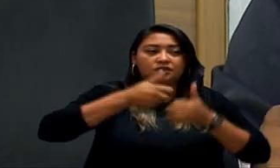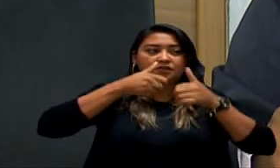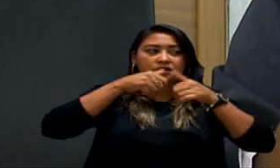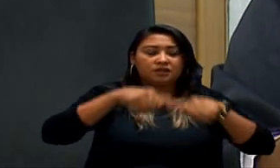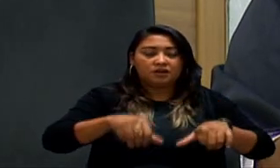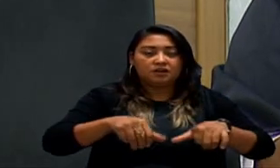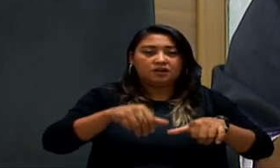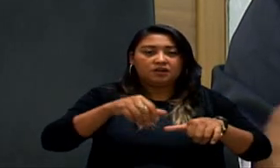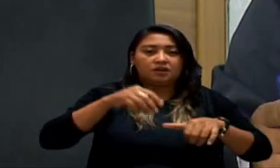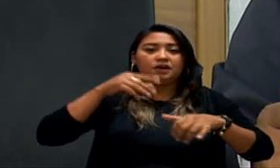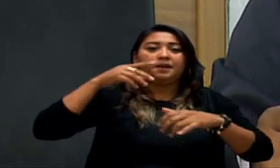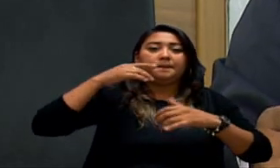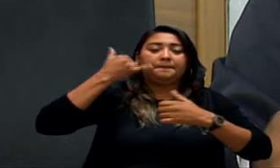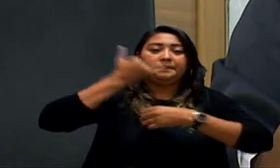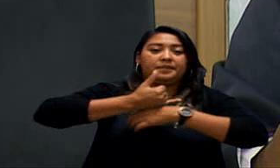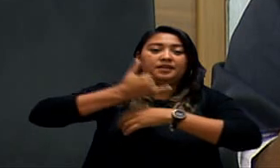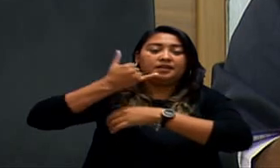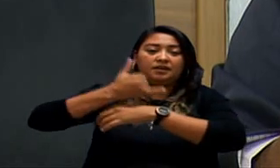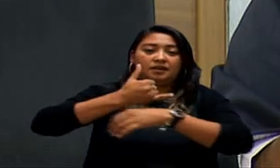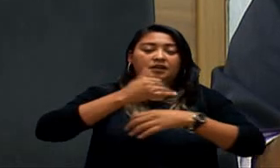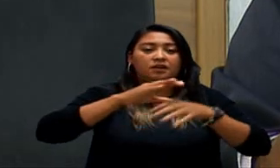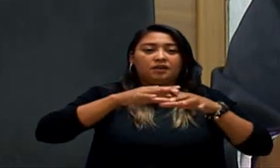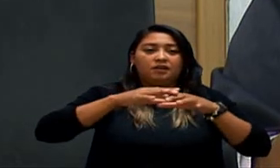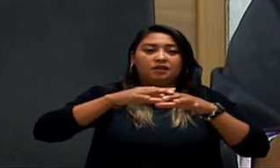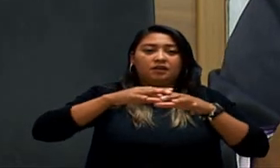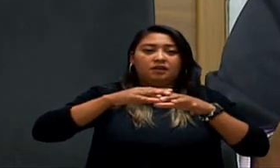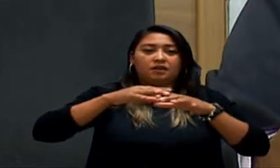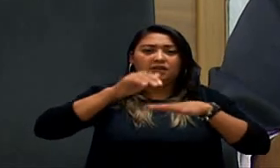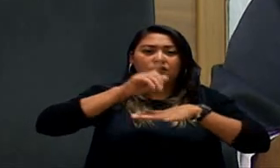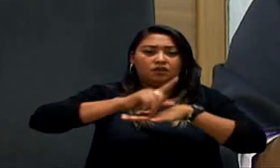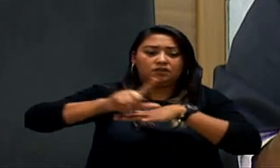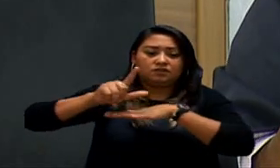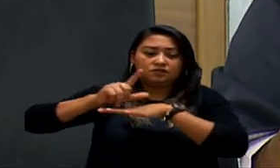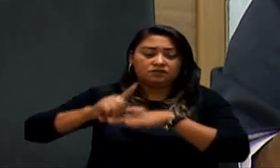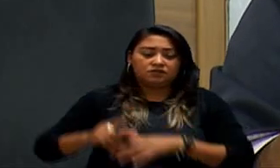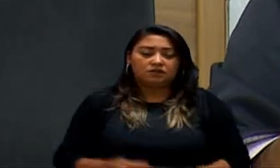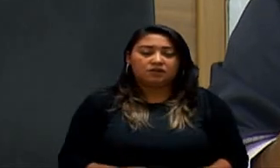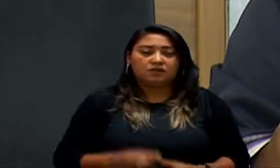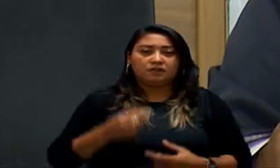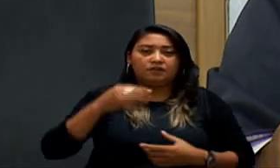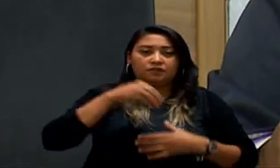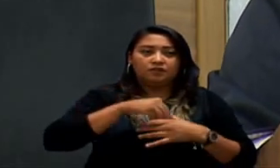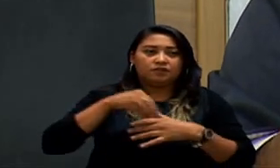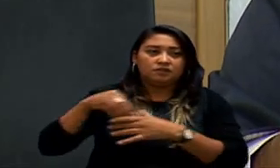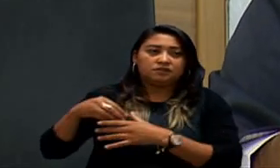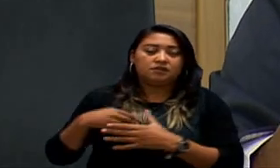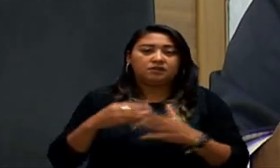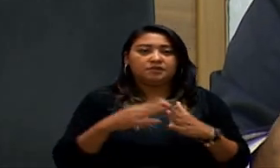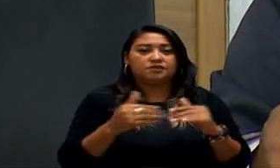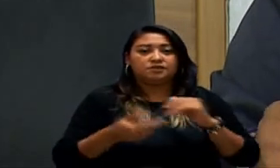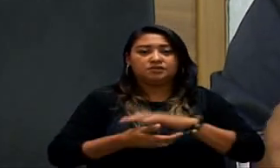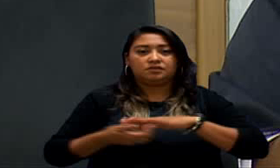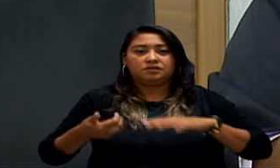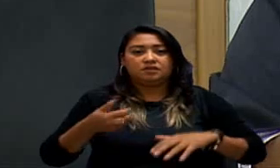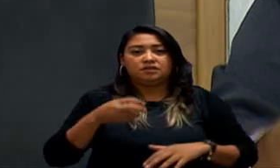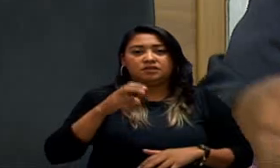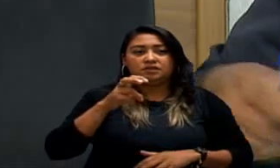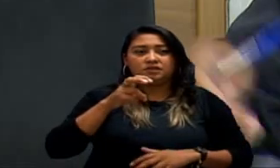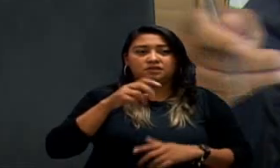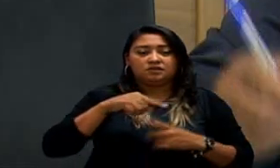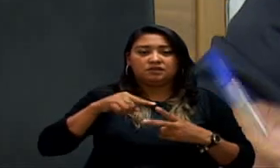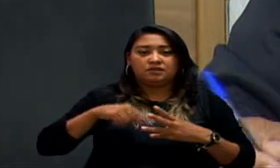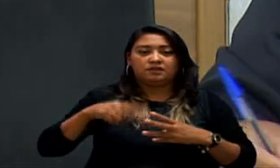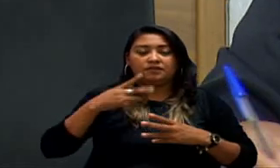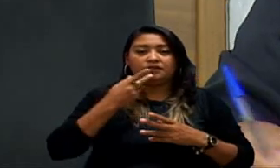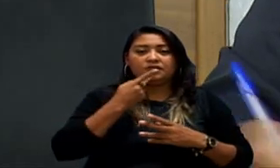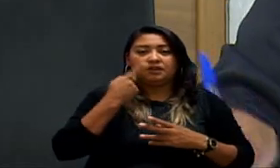instalação de detectores de metais nos estabelecimentos. Eu coloco em votação o pedido da retirada por 5 sessões. Vereadores